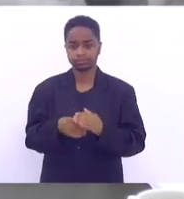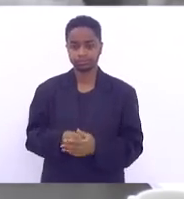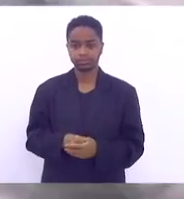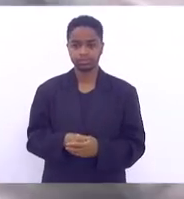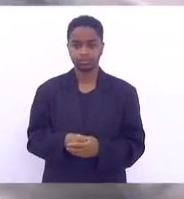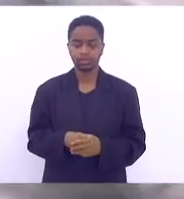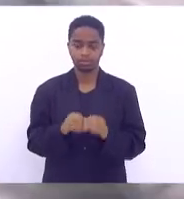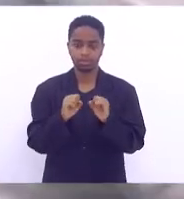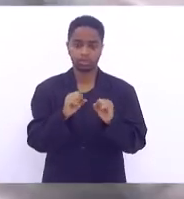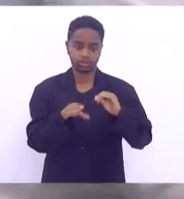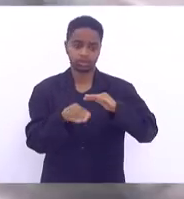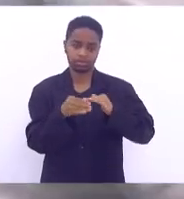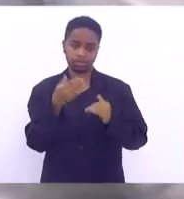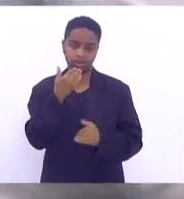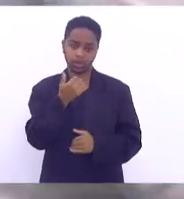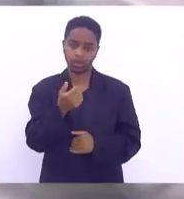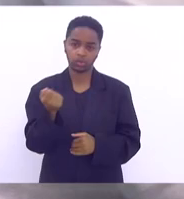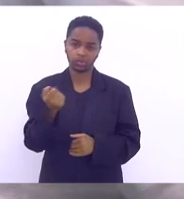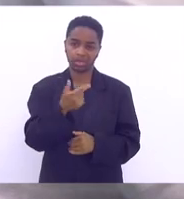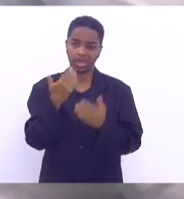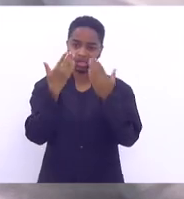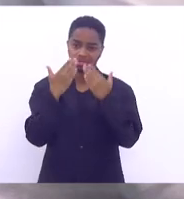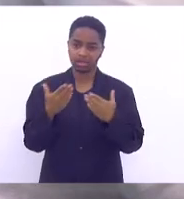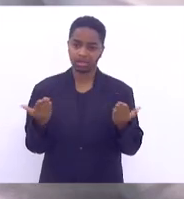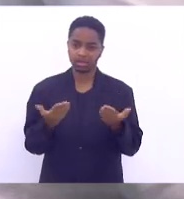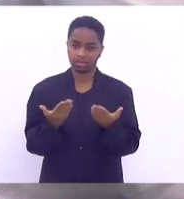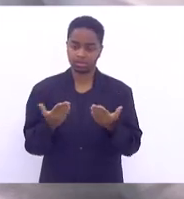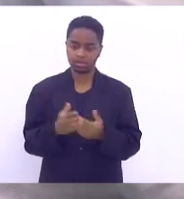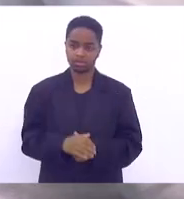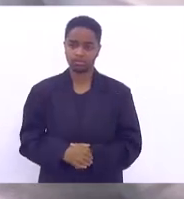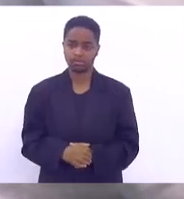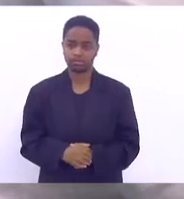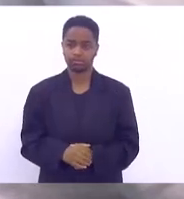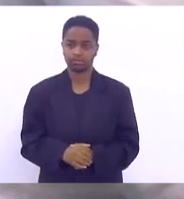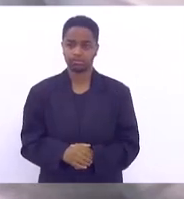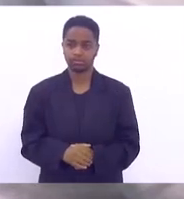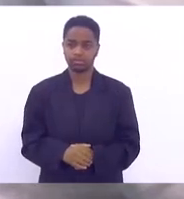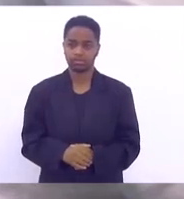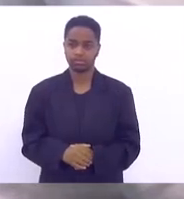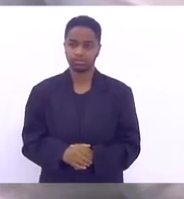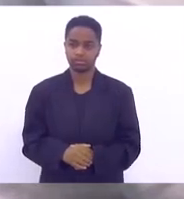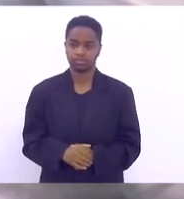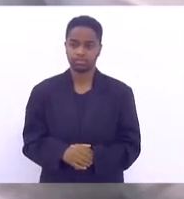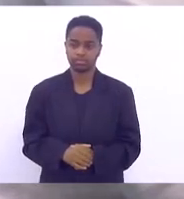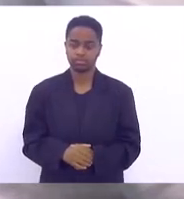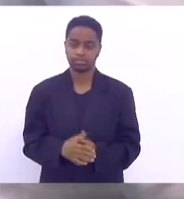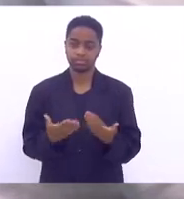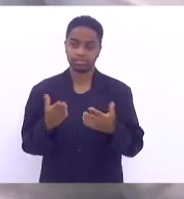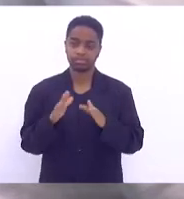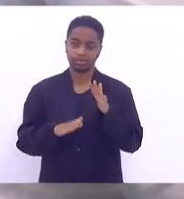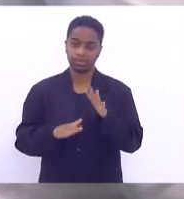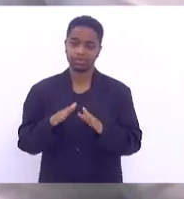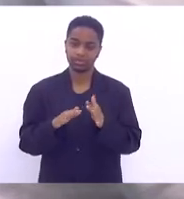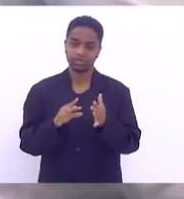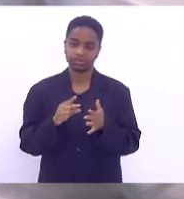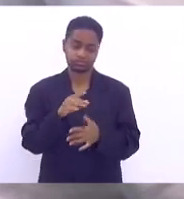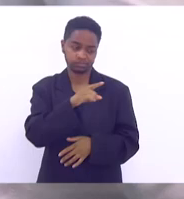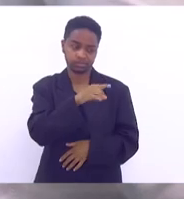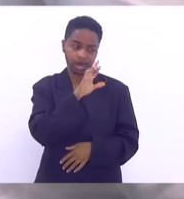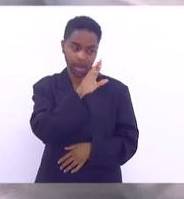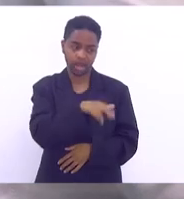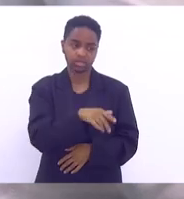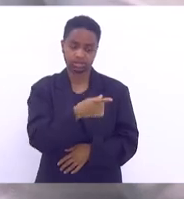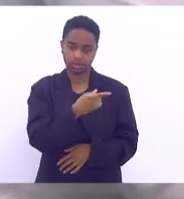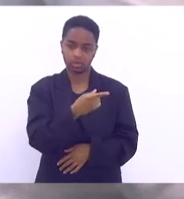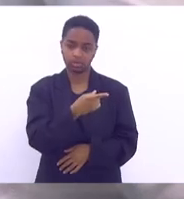e emendar. Acho, então, mais prudente do que analisar agora de forma assodada. Pode assistir razão de fato a Vossa Excelência. Está